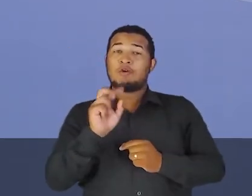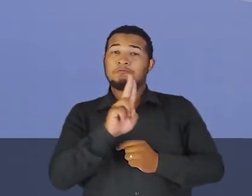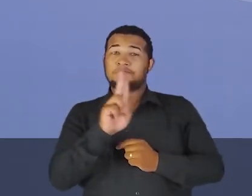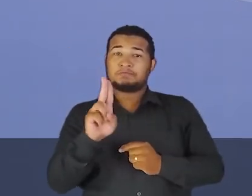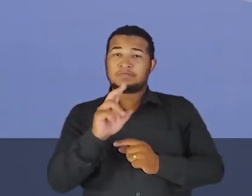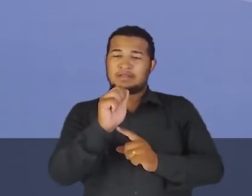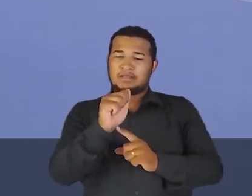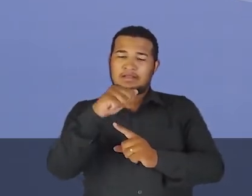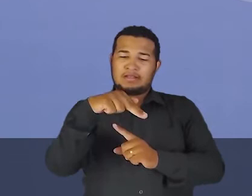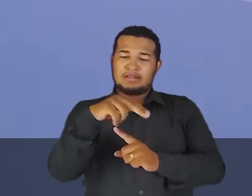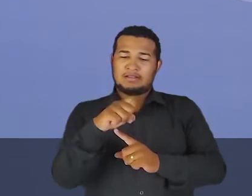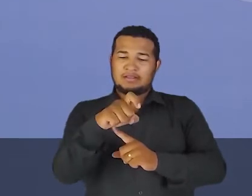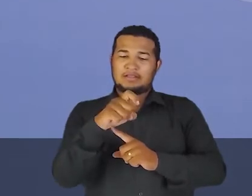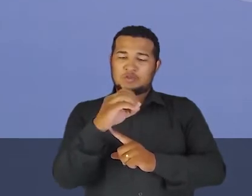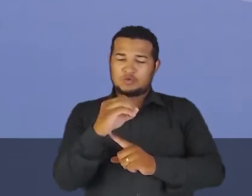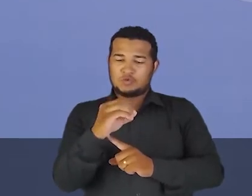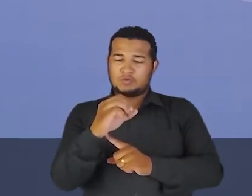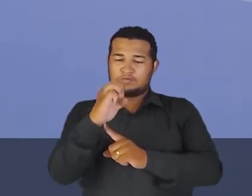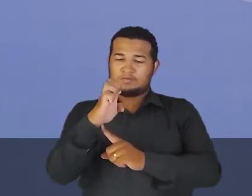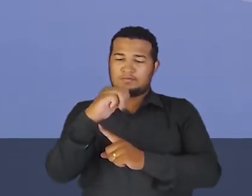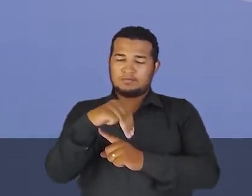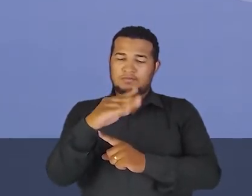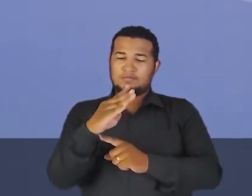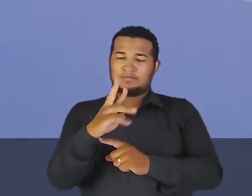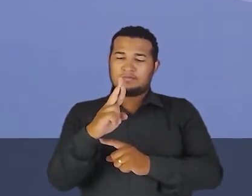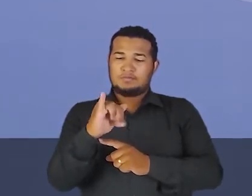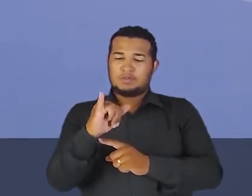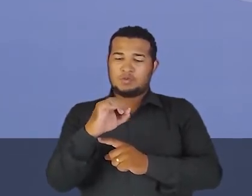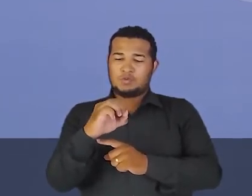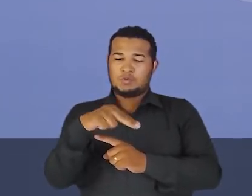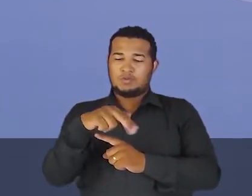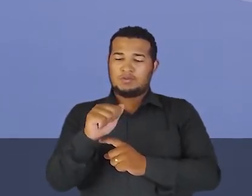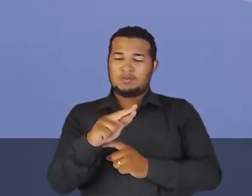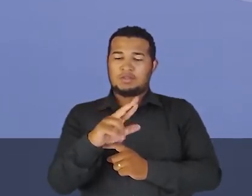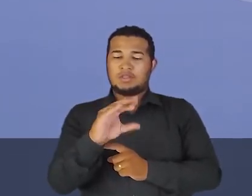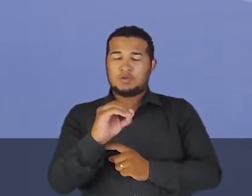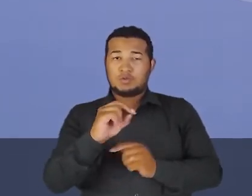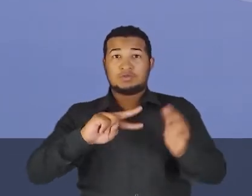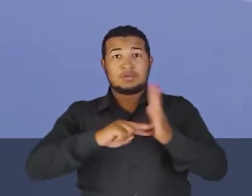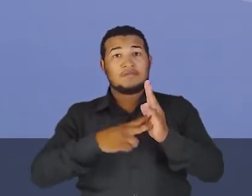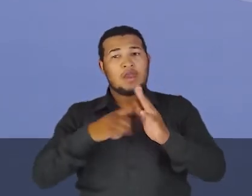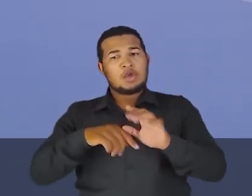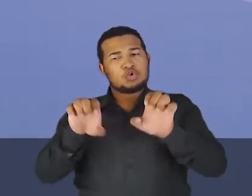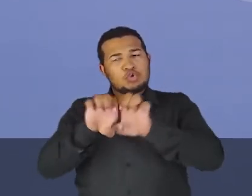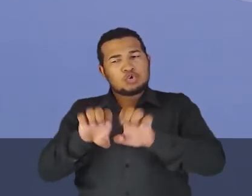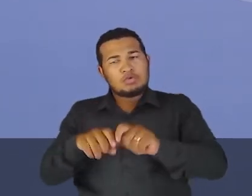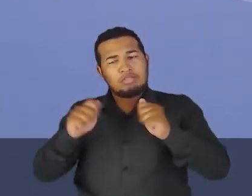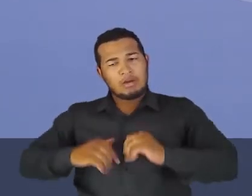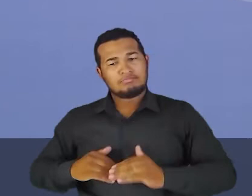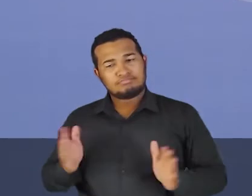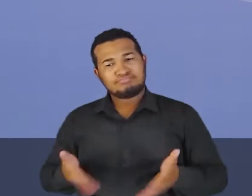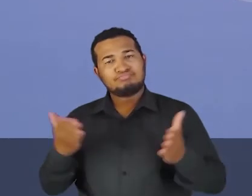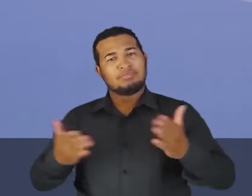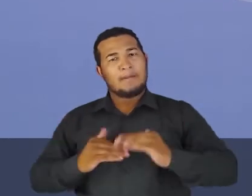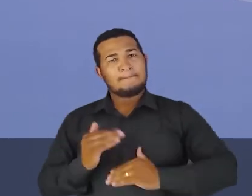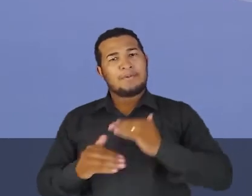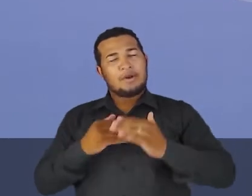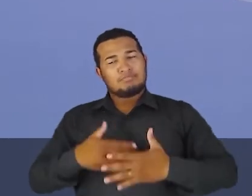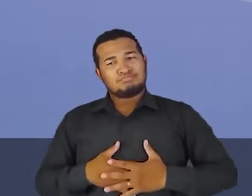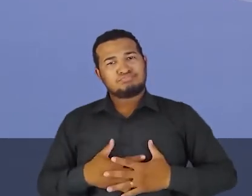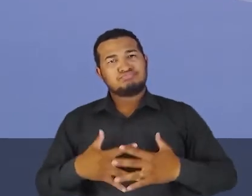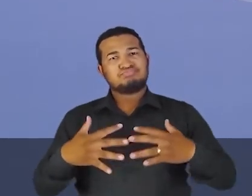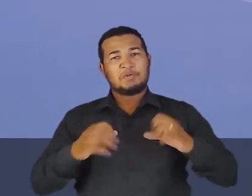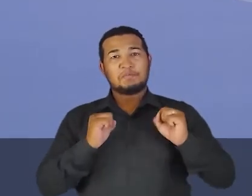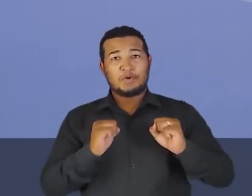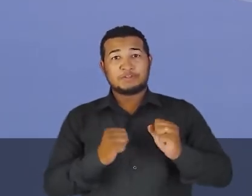de anexos embrionários, que são estruturas que vão auxiliar no desenvolvimento dos embriões. E nós